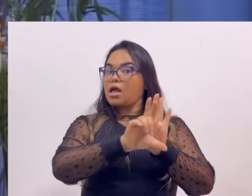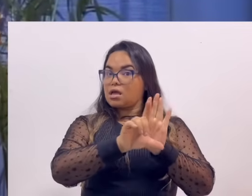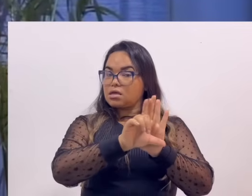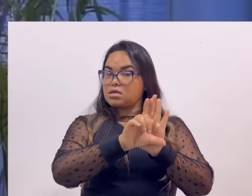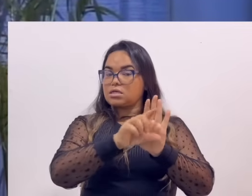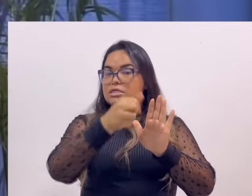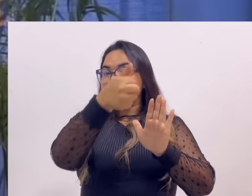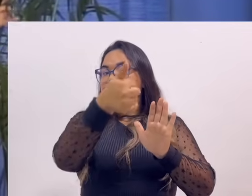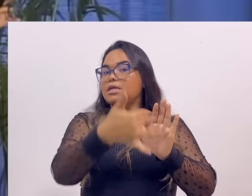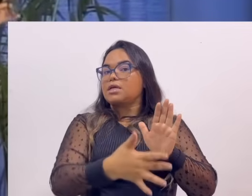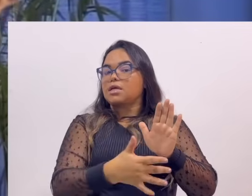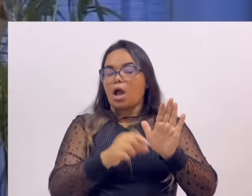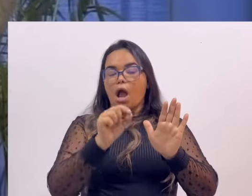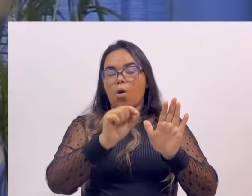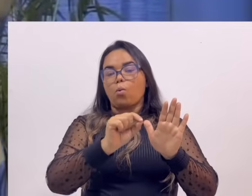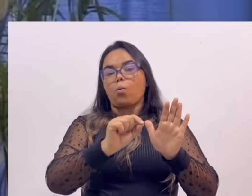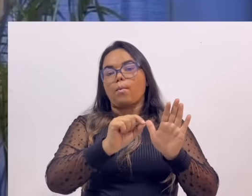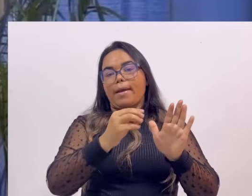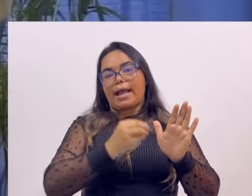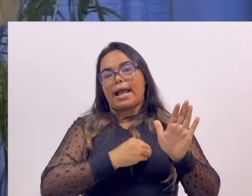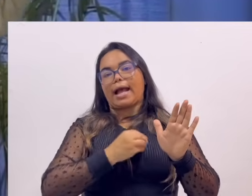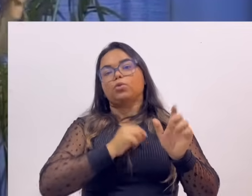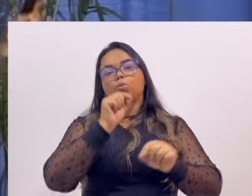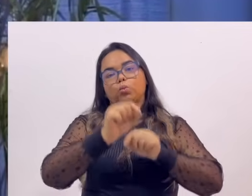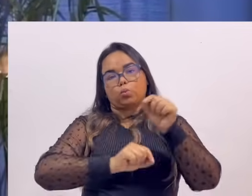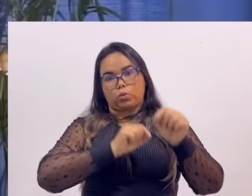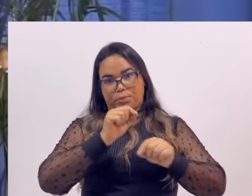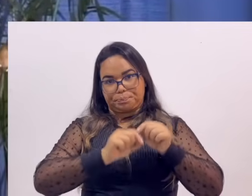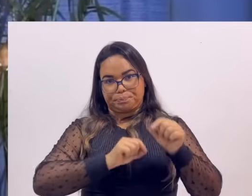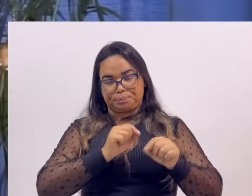nos diz o que é pecado.